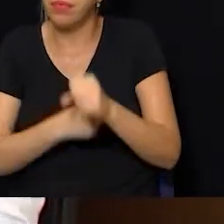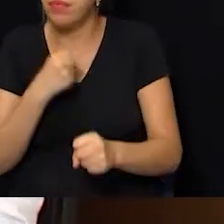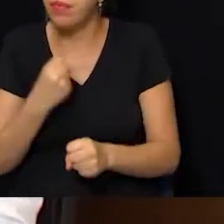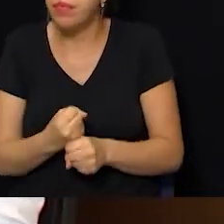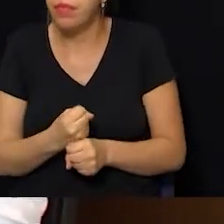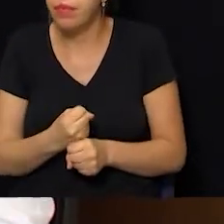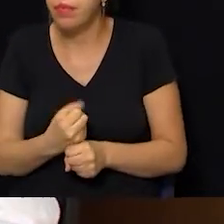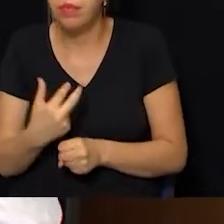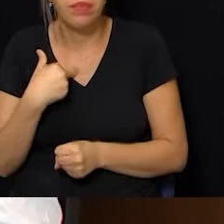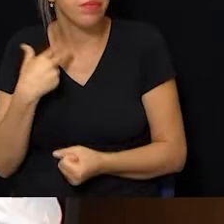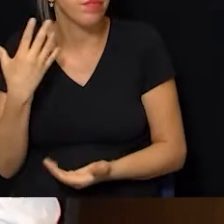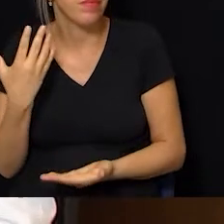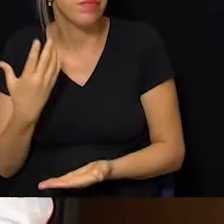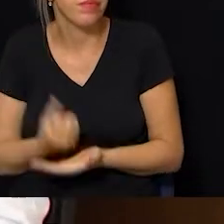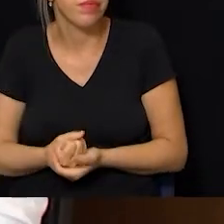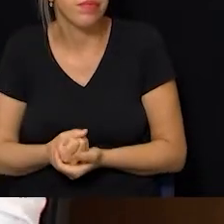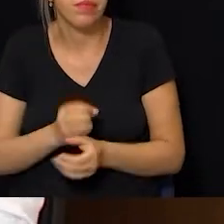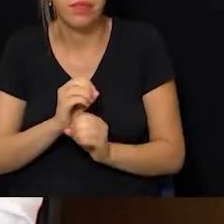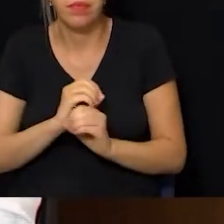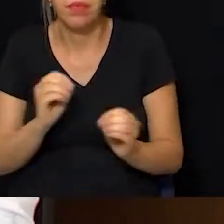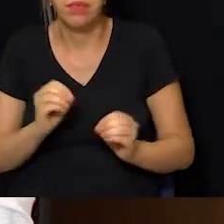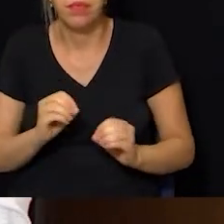2 anos, não pode